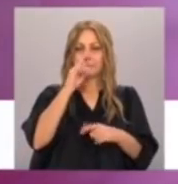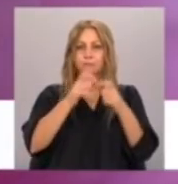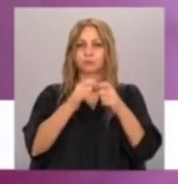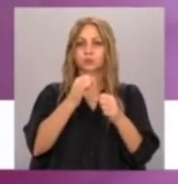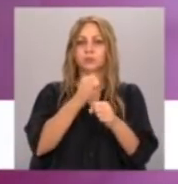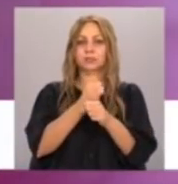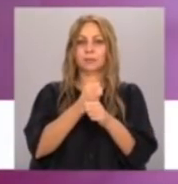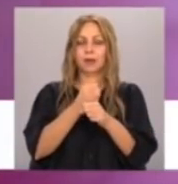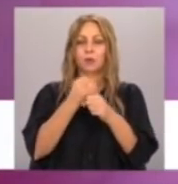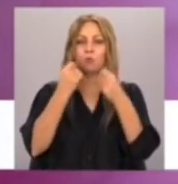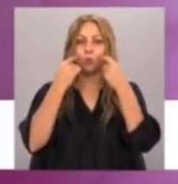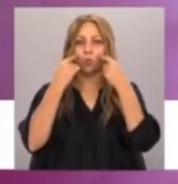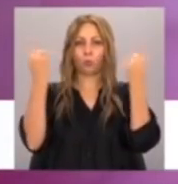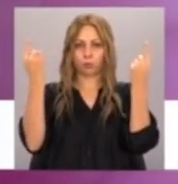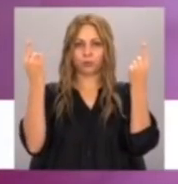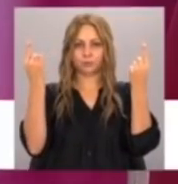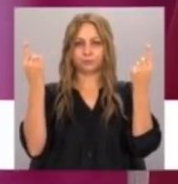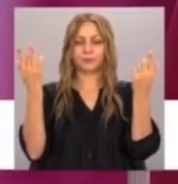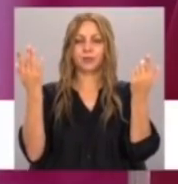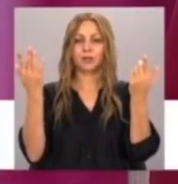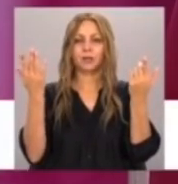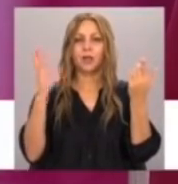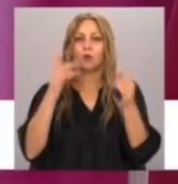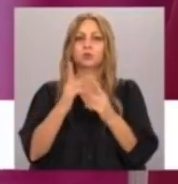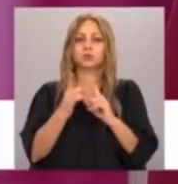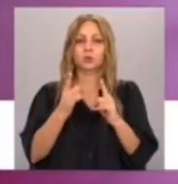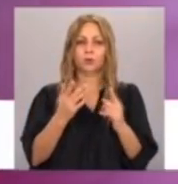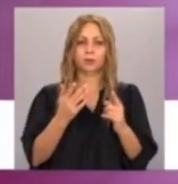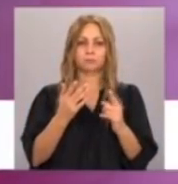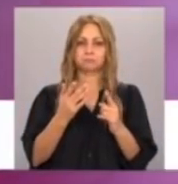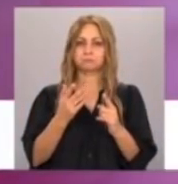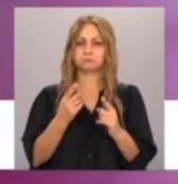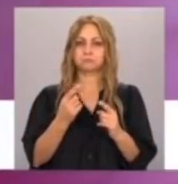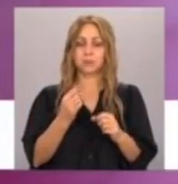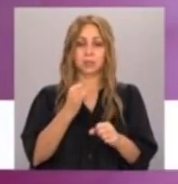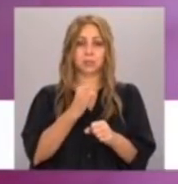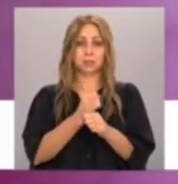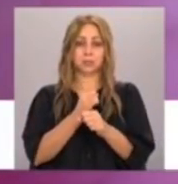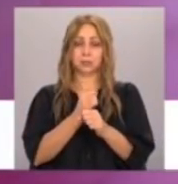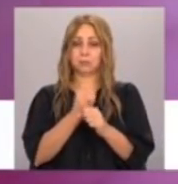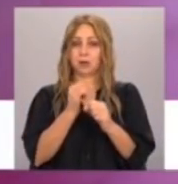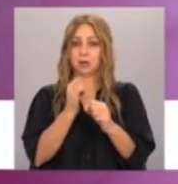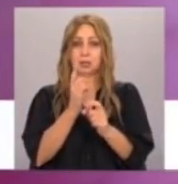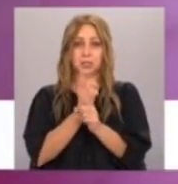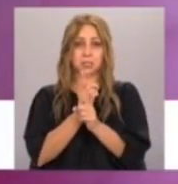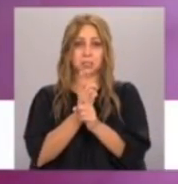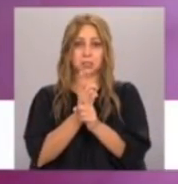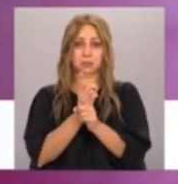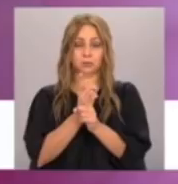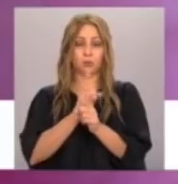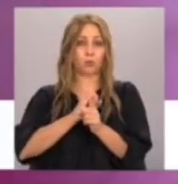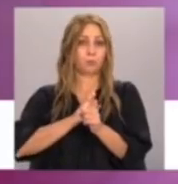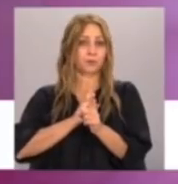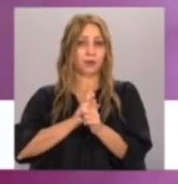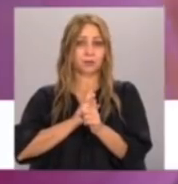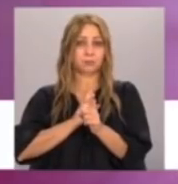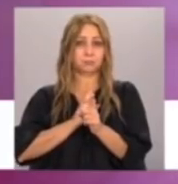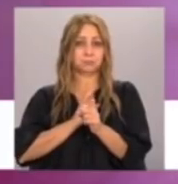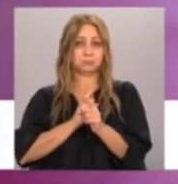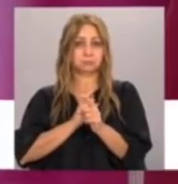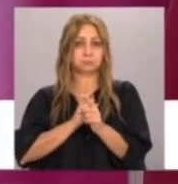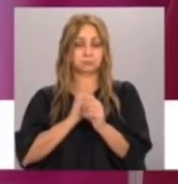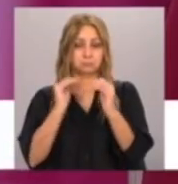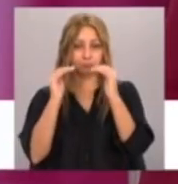da função pública teria para reduzir Idêntica Idêntica de prestadores de serviços públicos privados